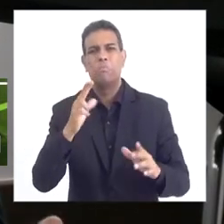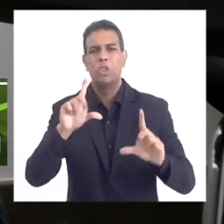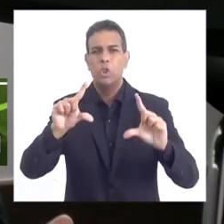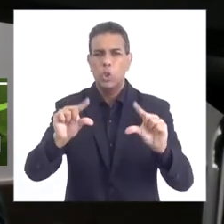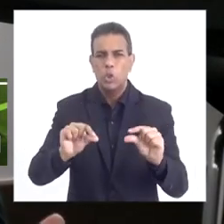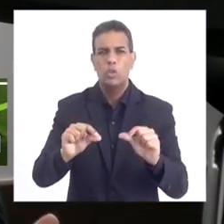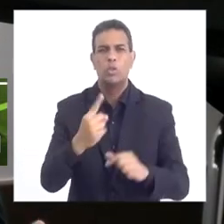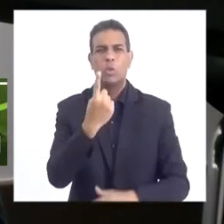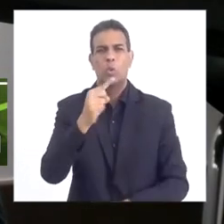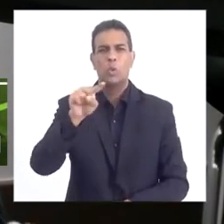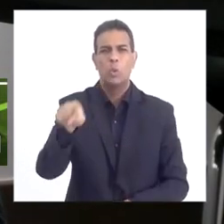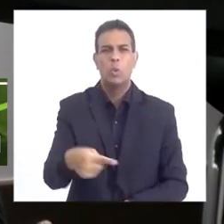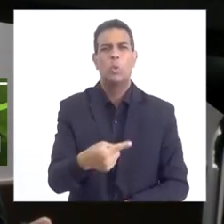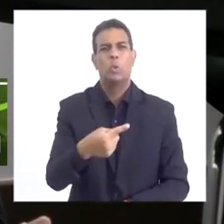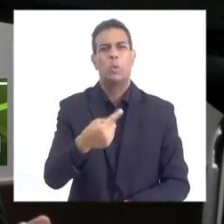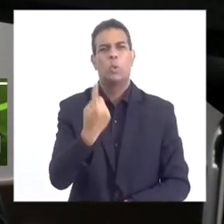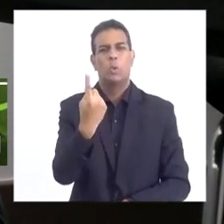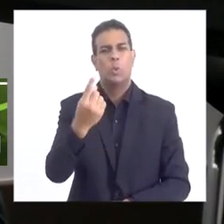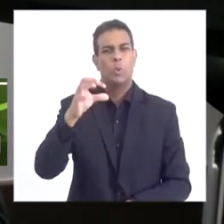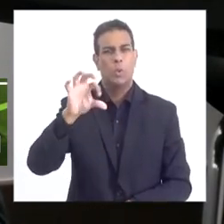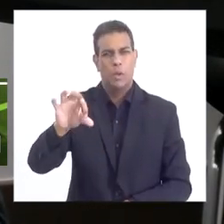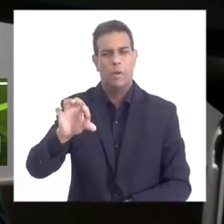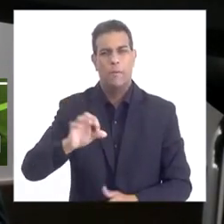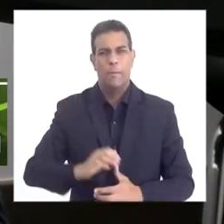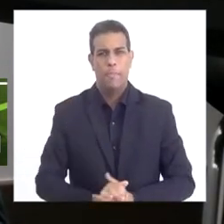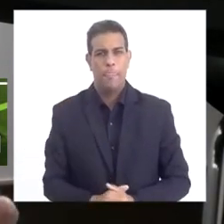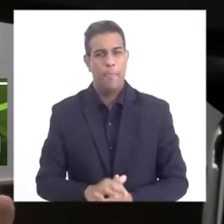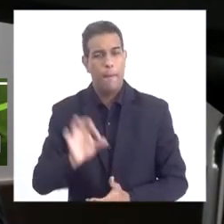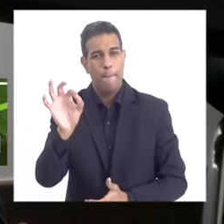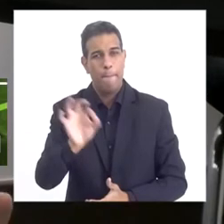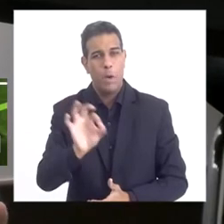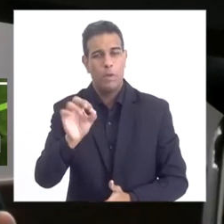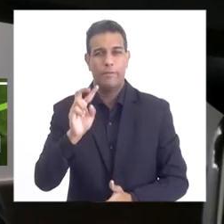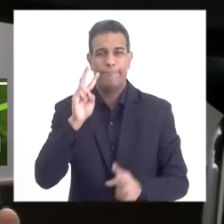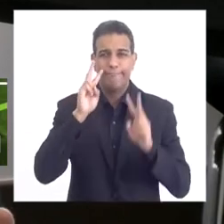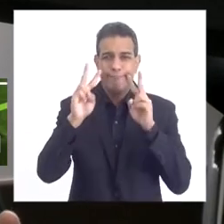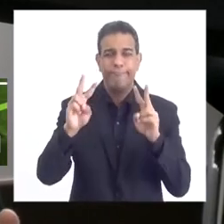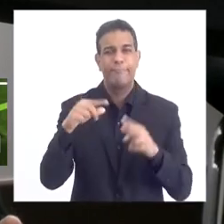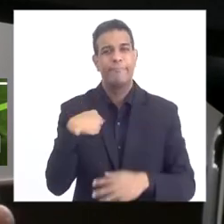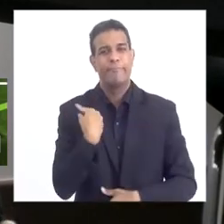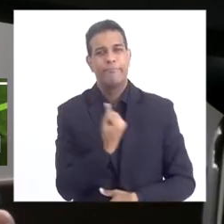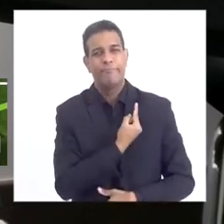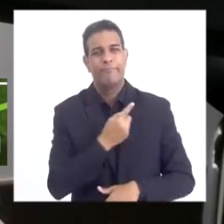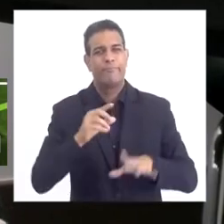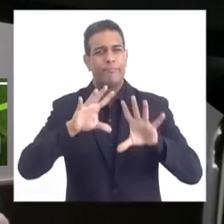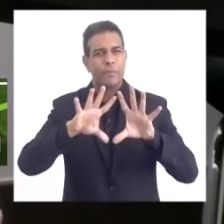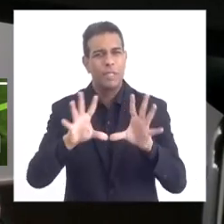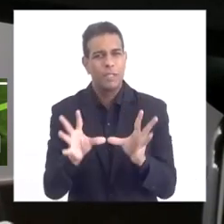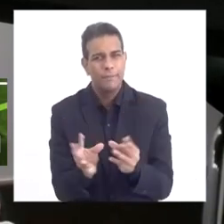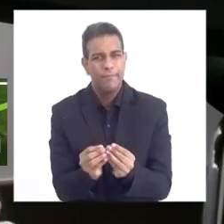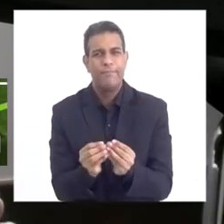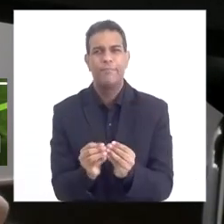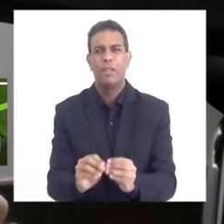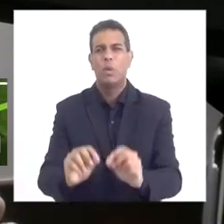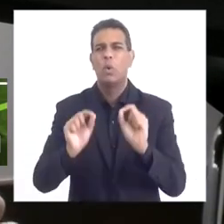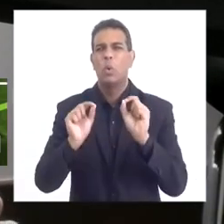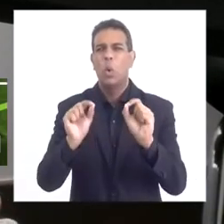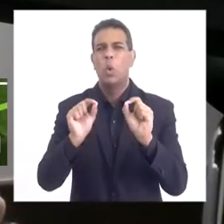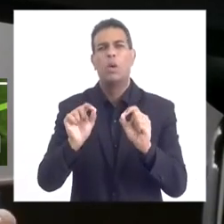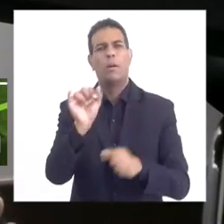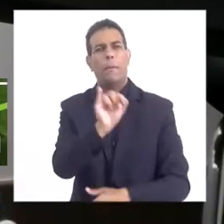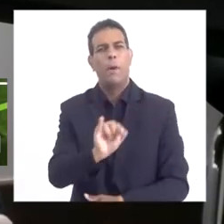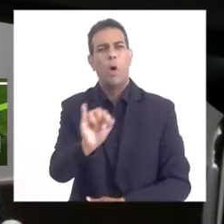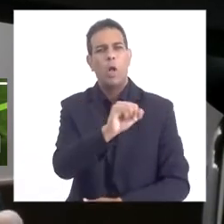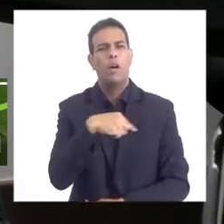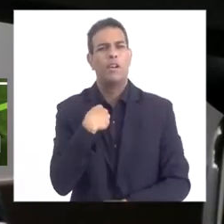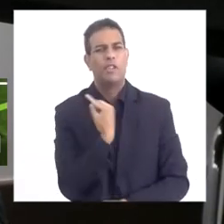mais 1,5%. Né? Bom, então essa, eu acho que essa questão é